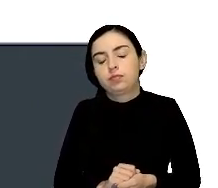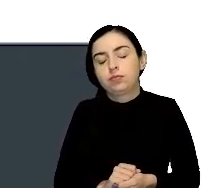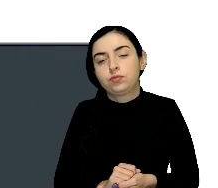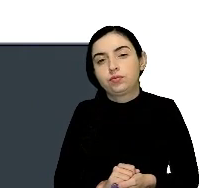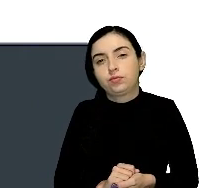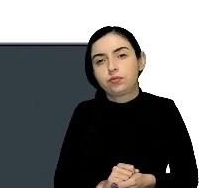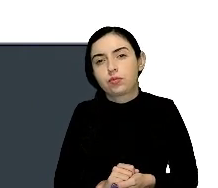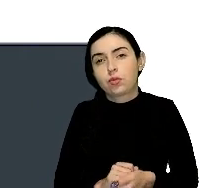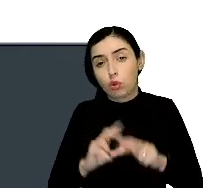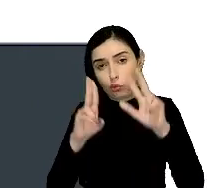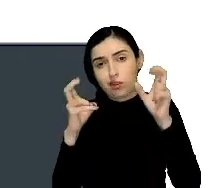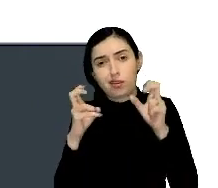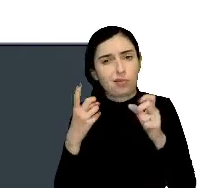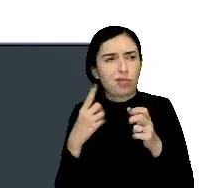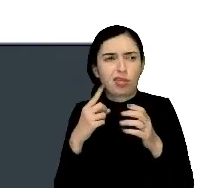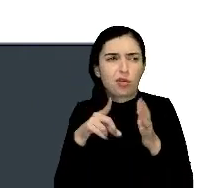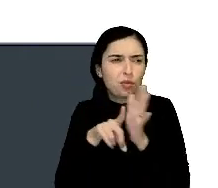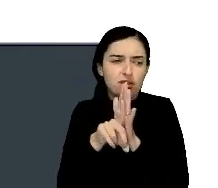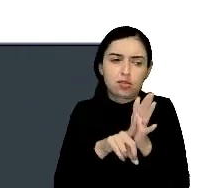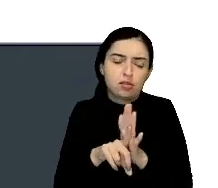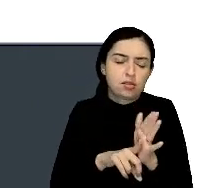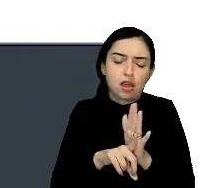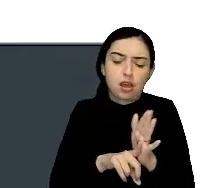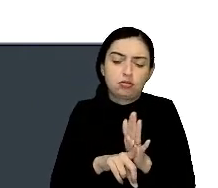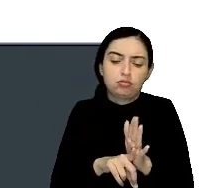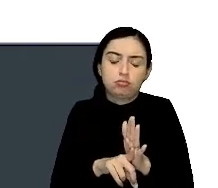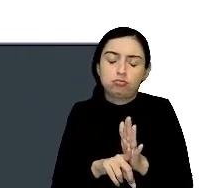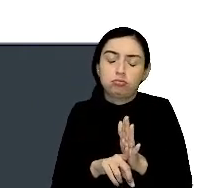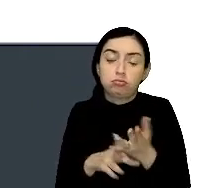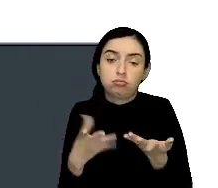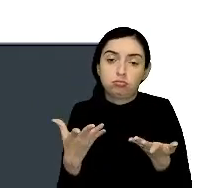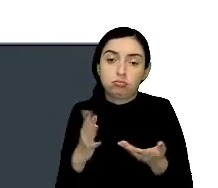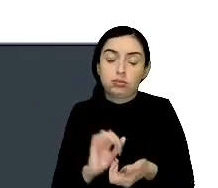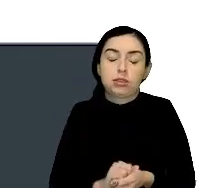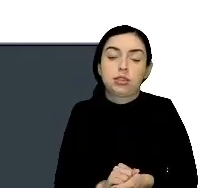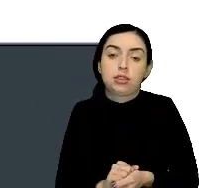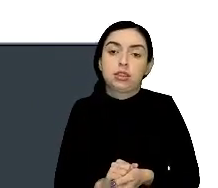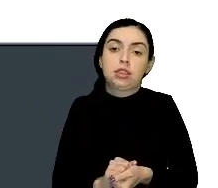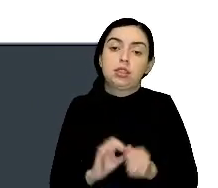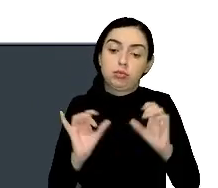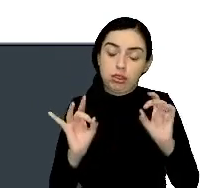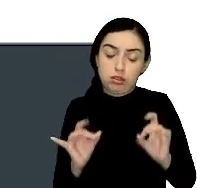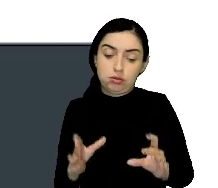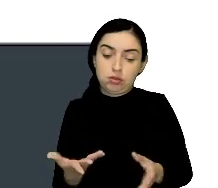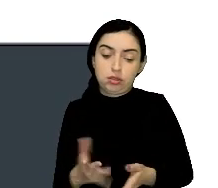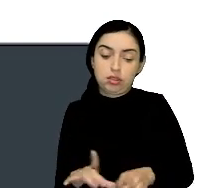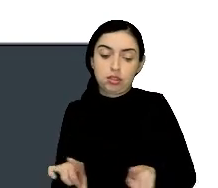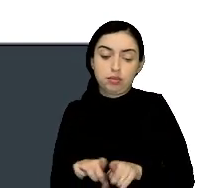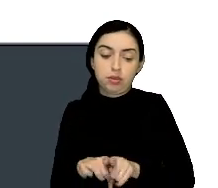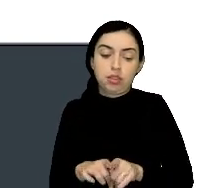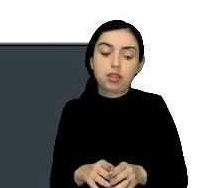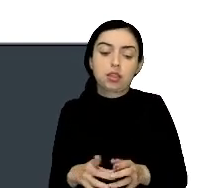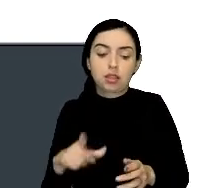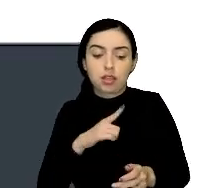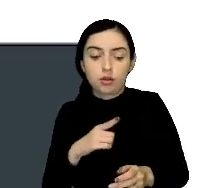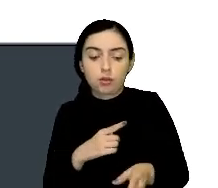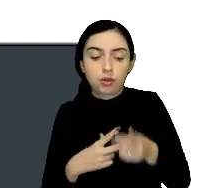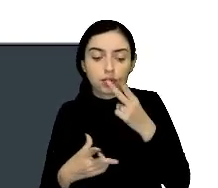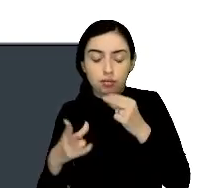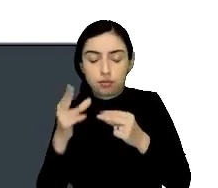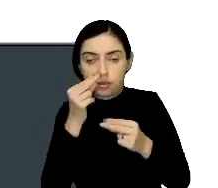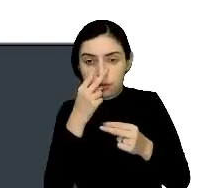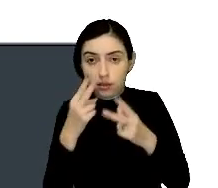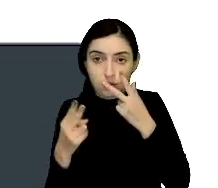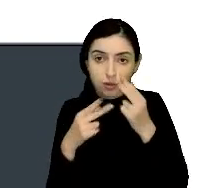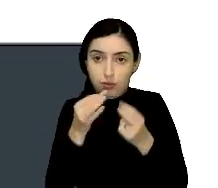um tema não analisado à profundidade, né? Também tenho as minhas reservas, e falei isso